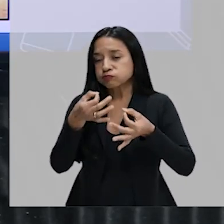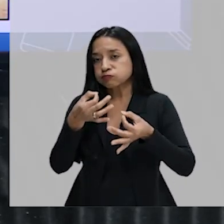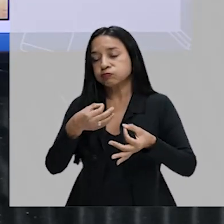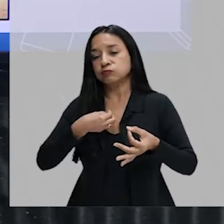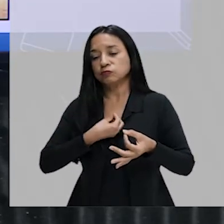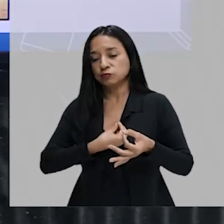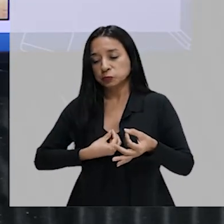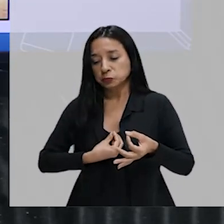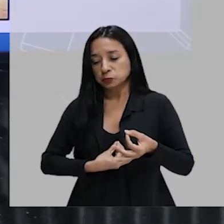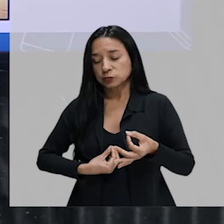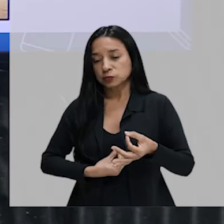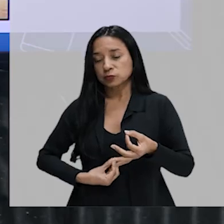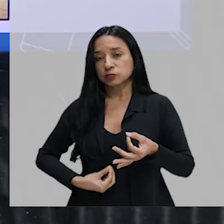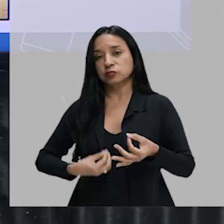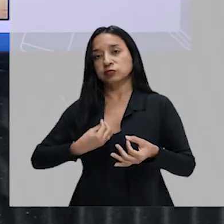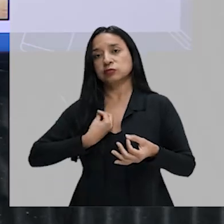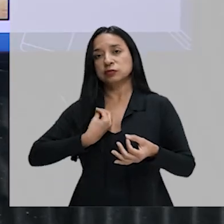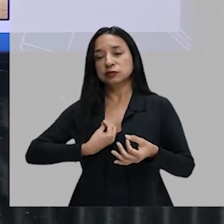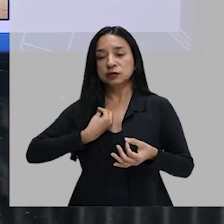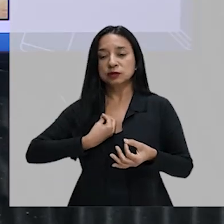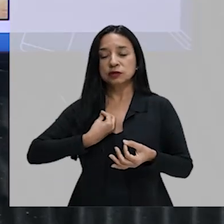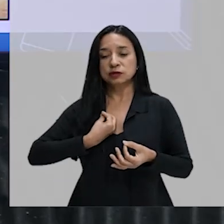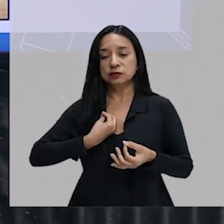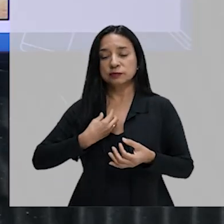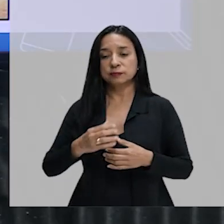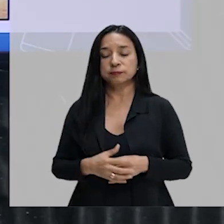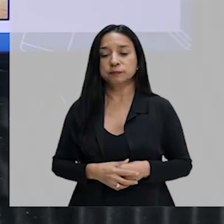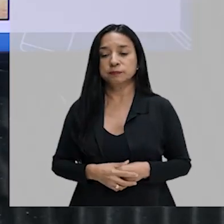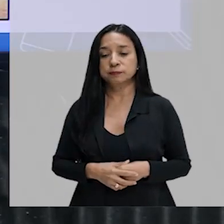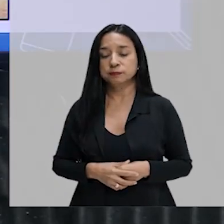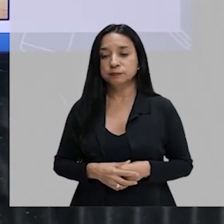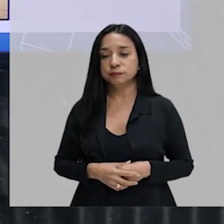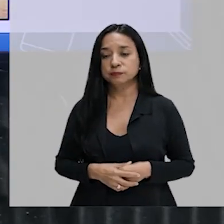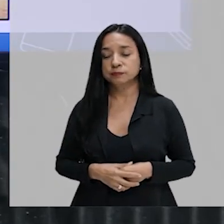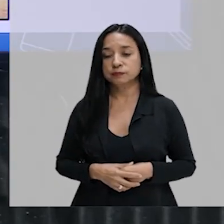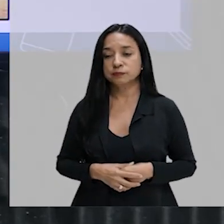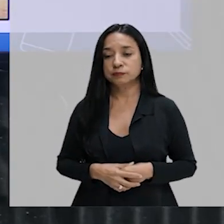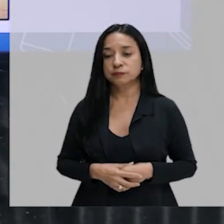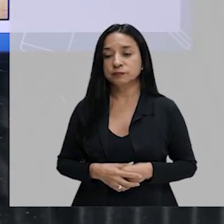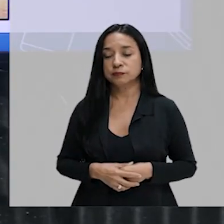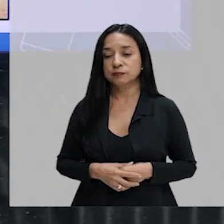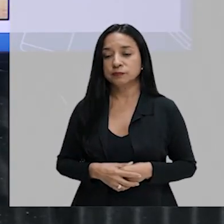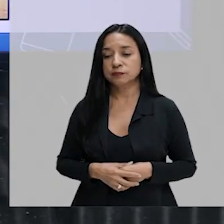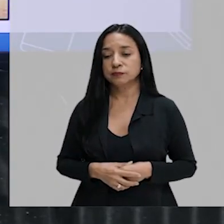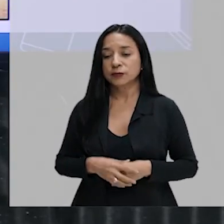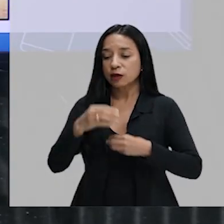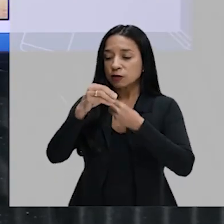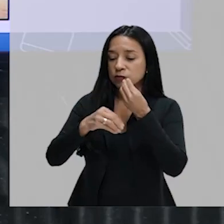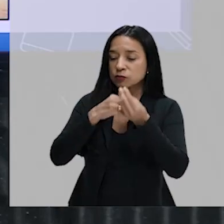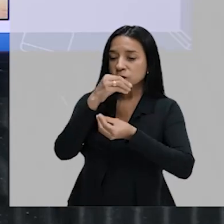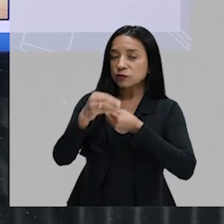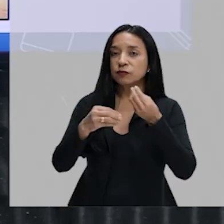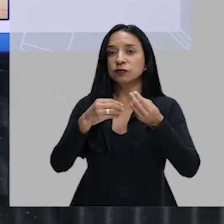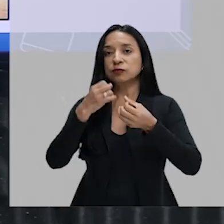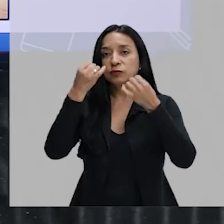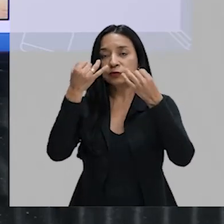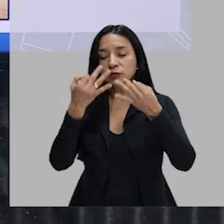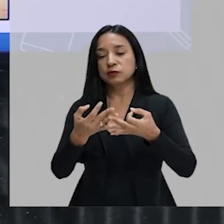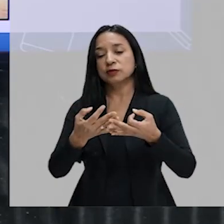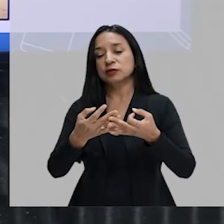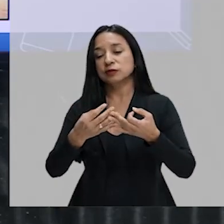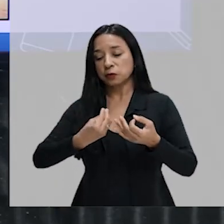isso aqui entra quando nós falamos em biodança. Aí vamos falar um por um aqui, vamos especificar um por um